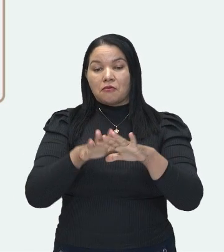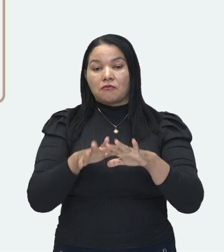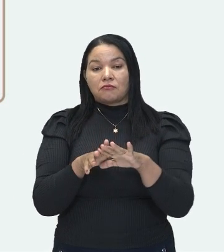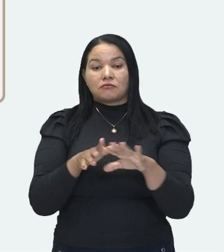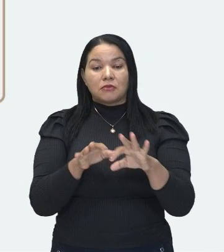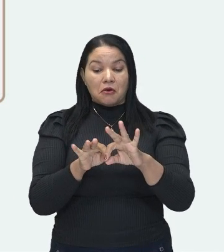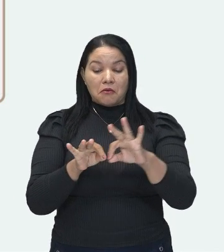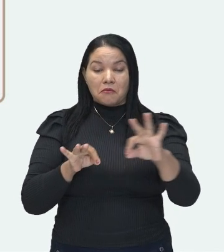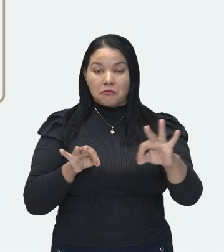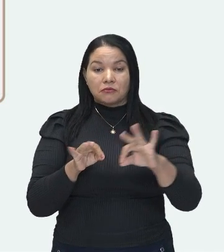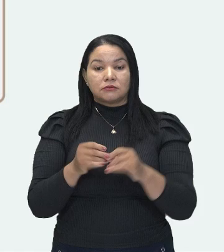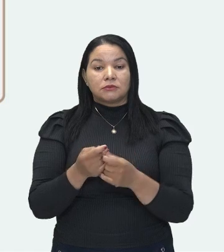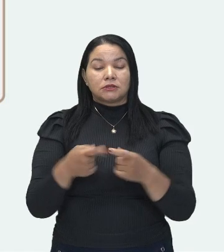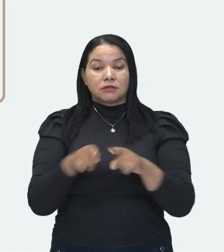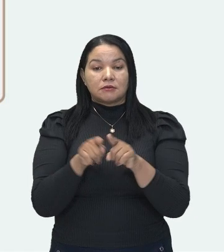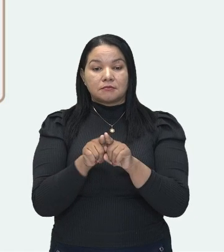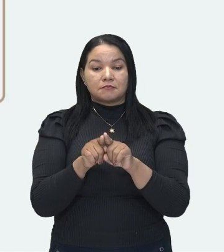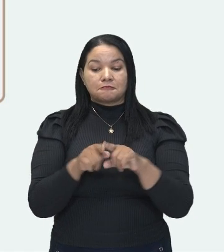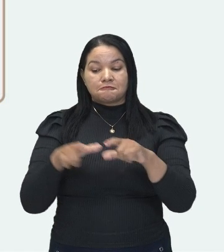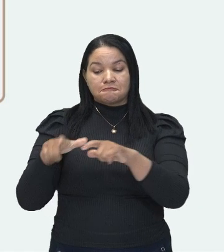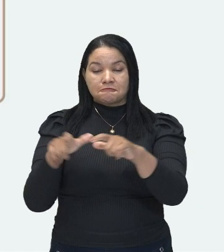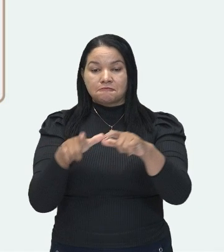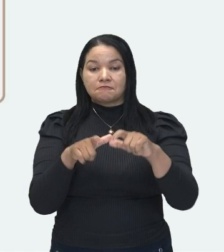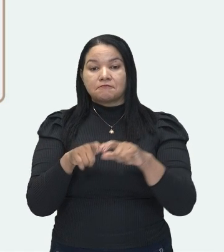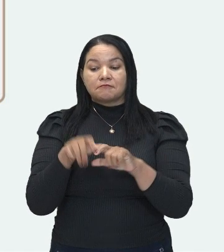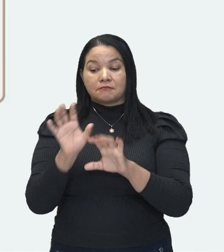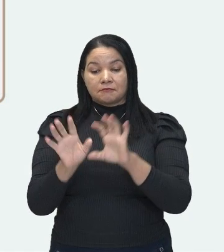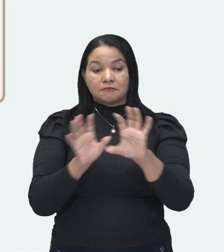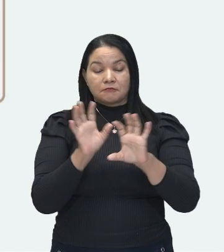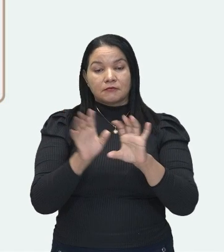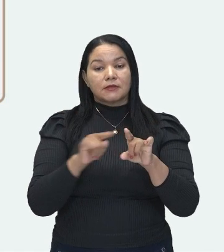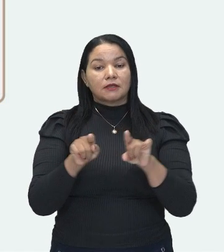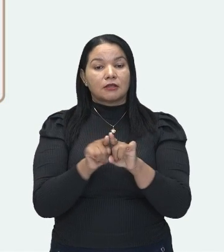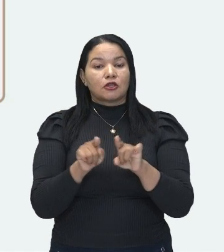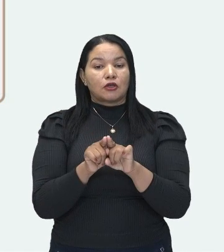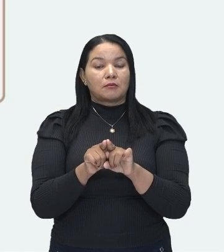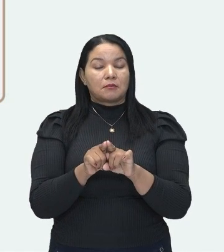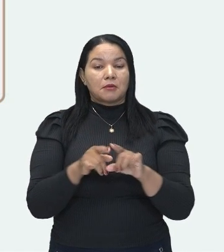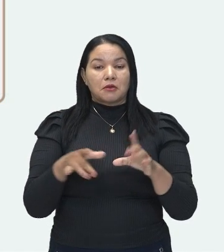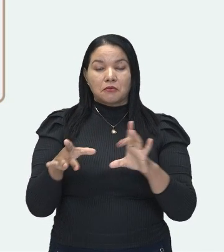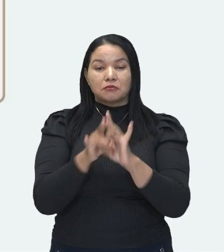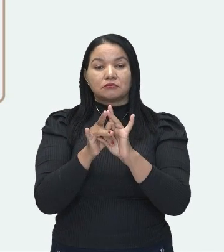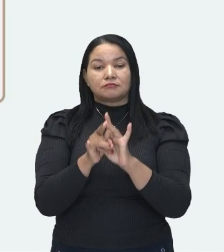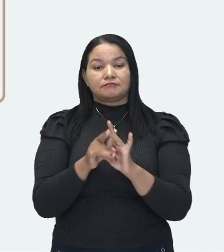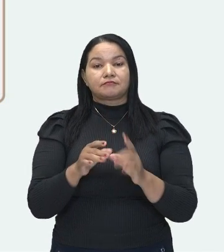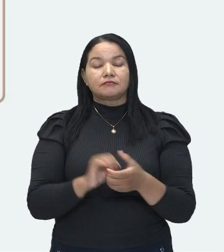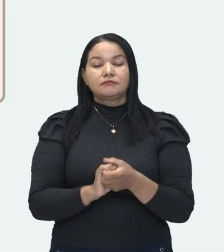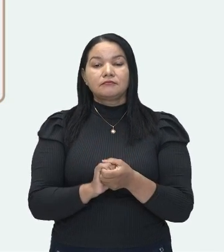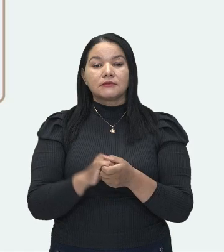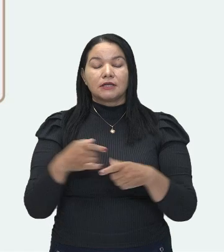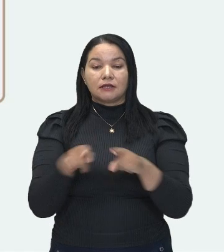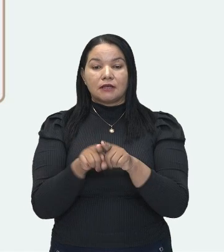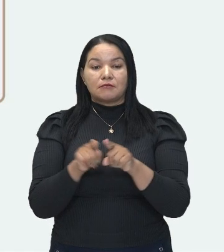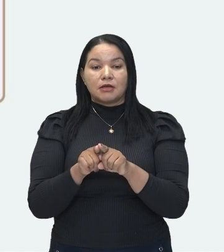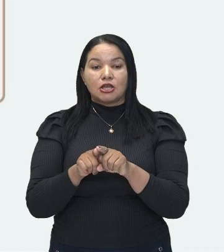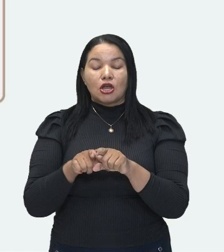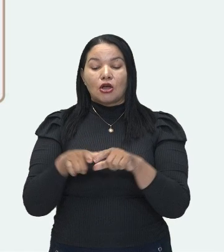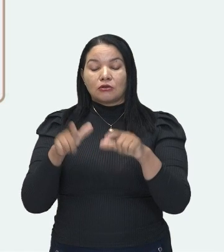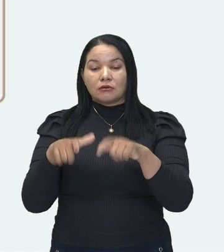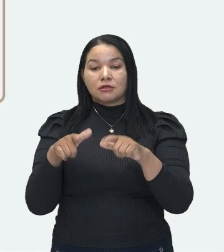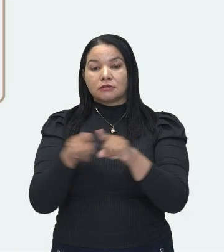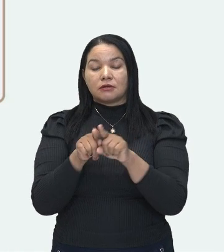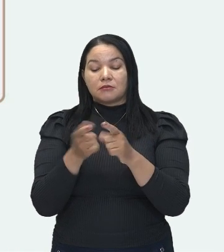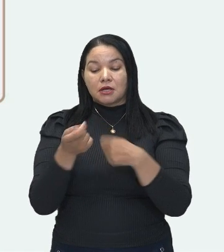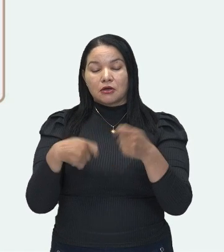essa regionalização aí do continente em 5 regiões, tá? Seguindo critérios de localização, cultura e economia,